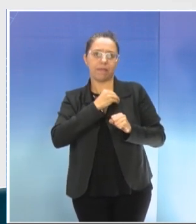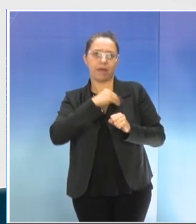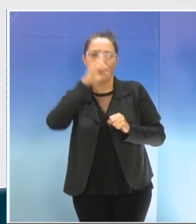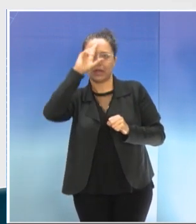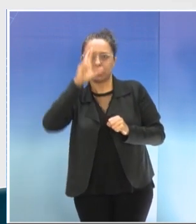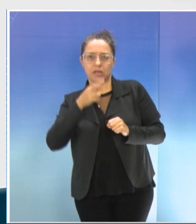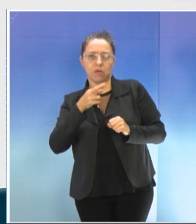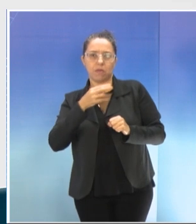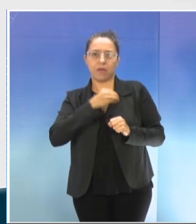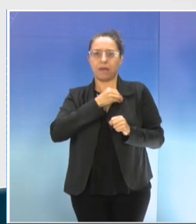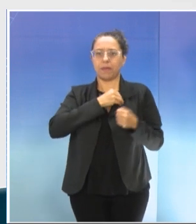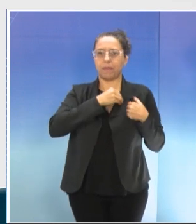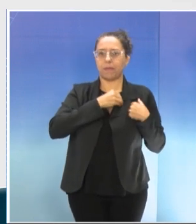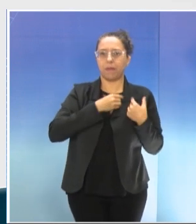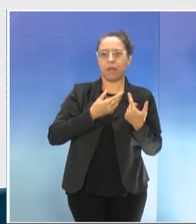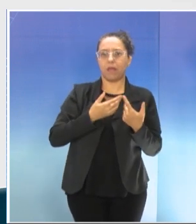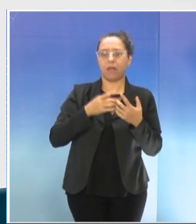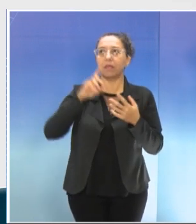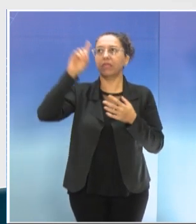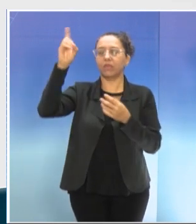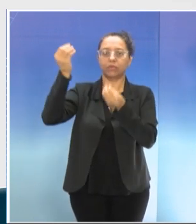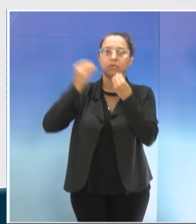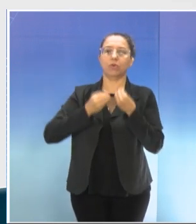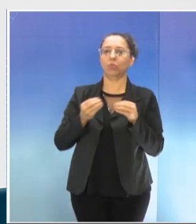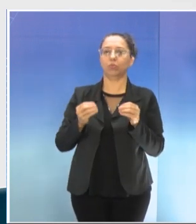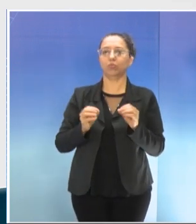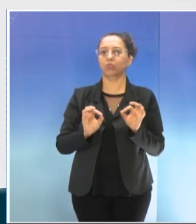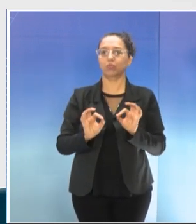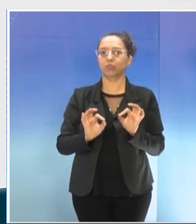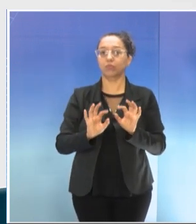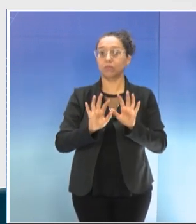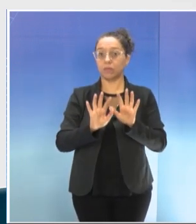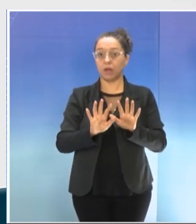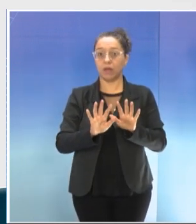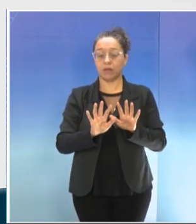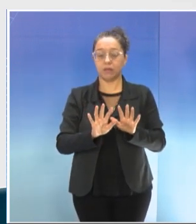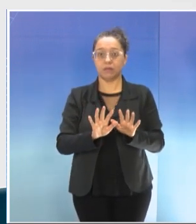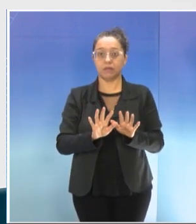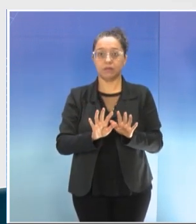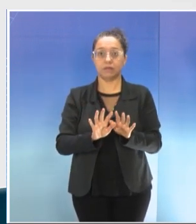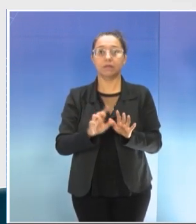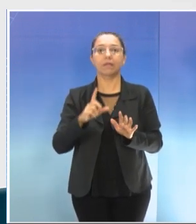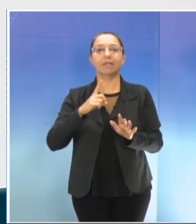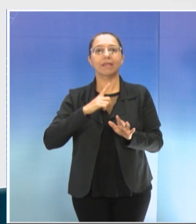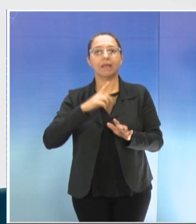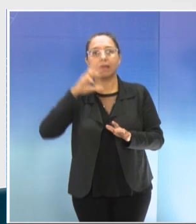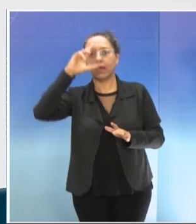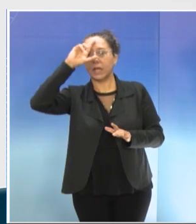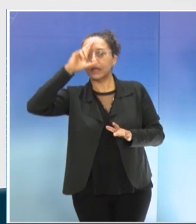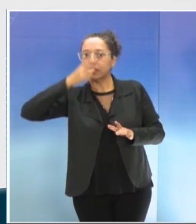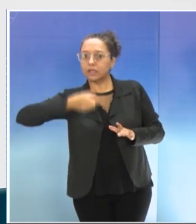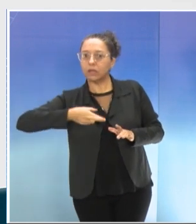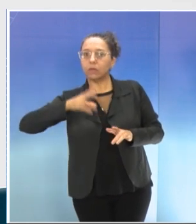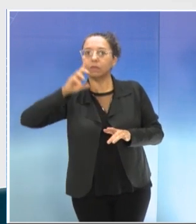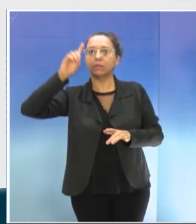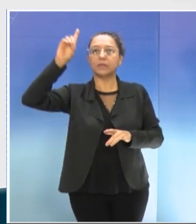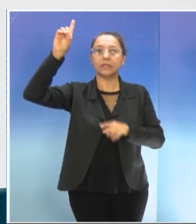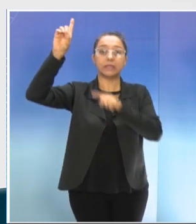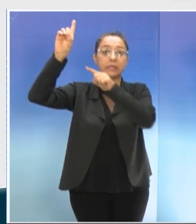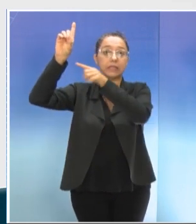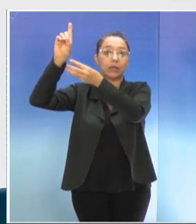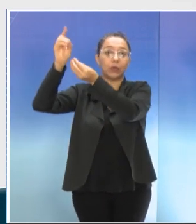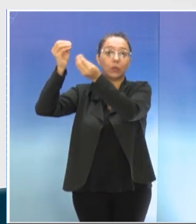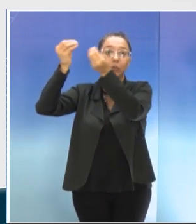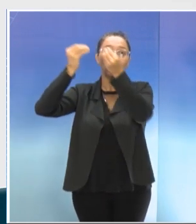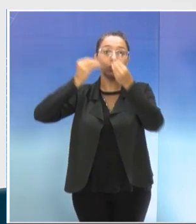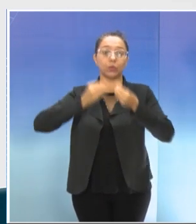supor que Deus a concedeu para isso. Há, portanto, uma razão pela qual Deus